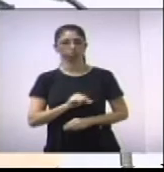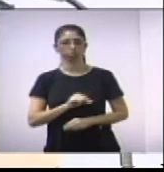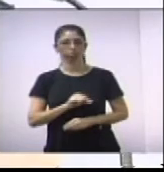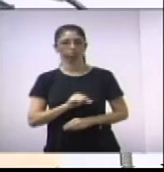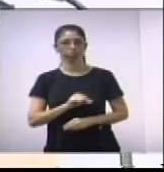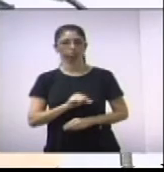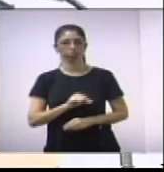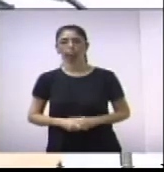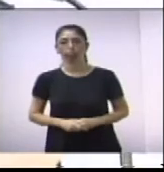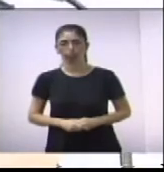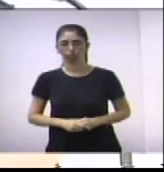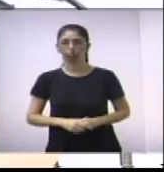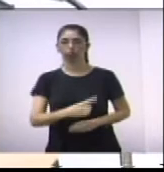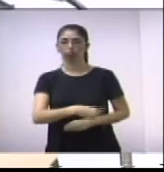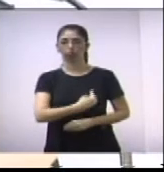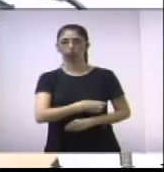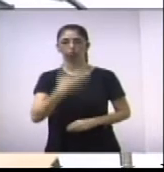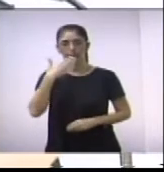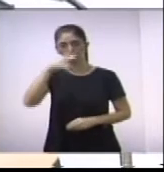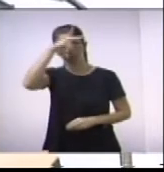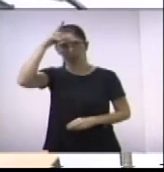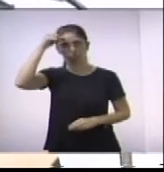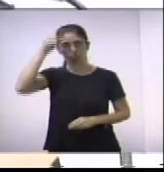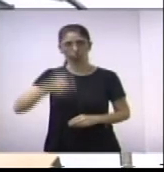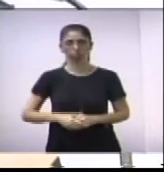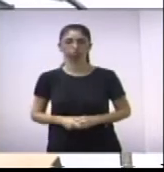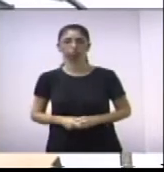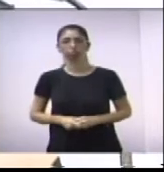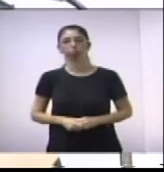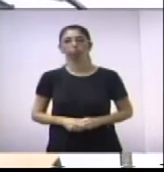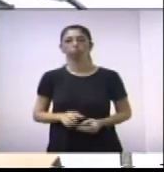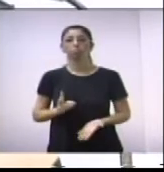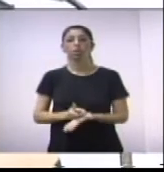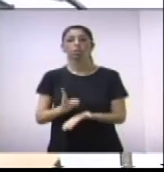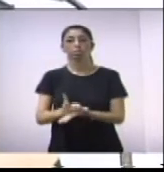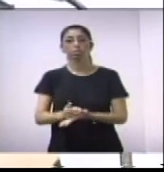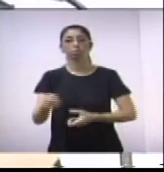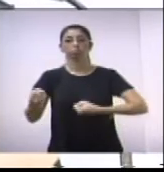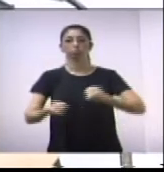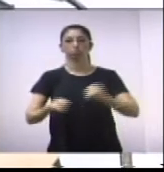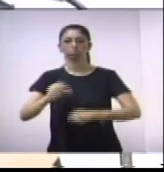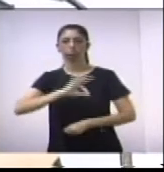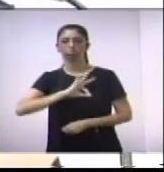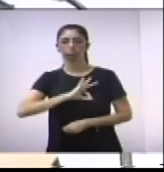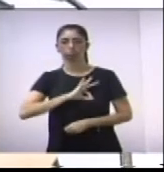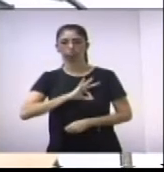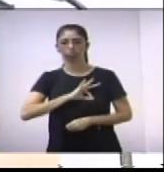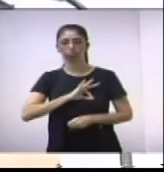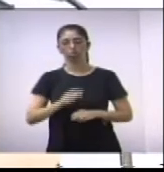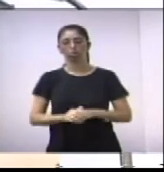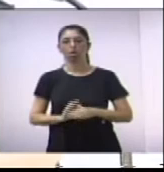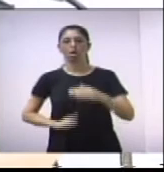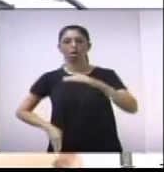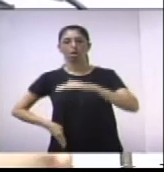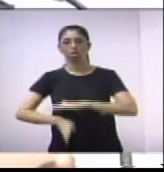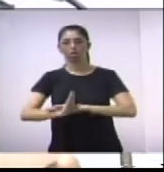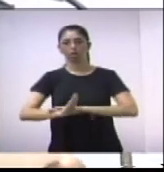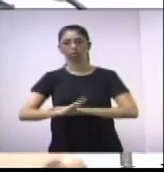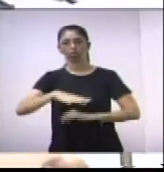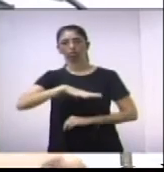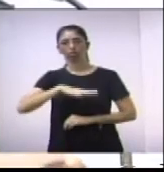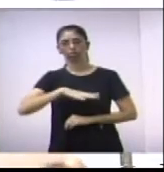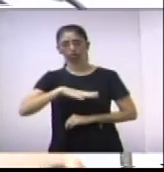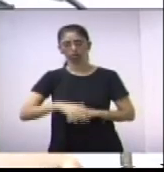200, do vereador Dr. João Mota, que propõe ao Executivo a permanência de uma viatura da Guarda Municipal no Portal Medieval durante a